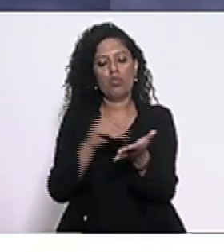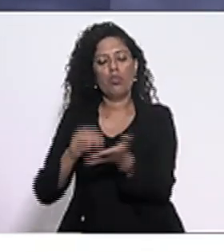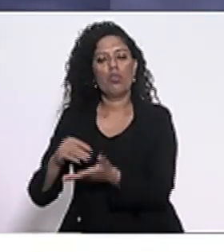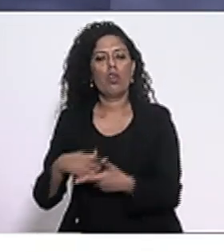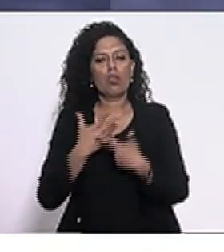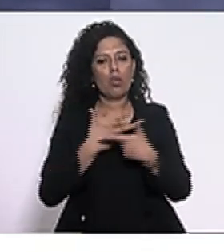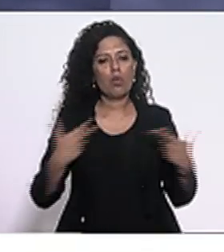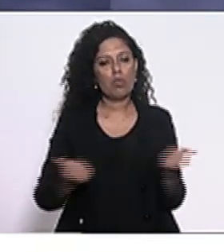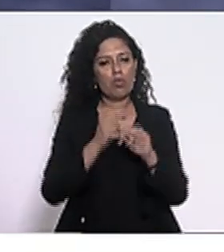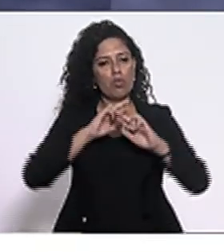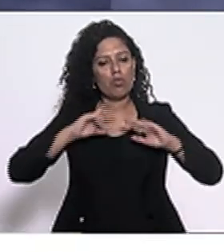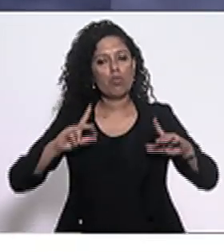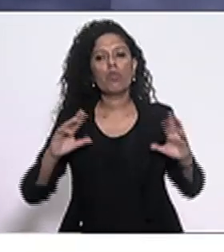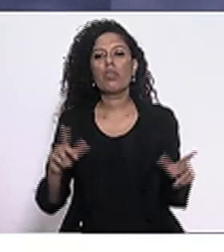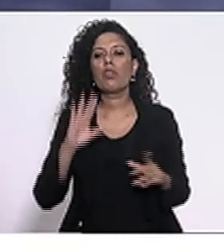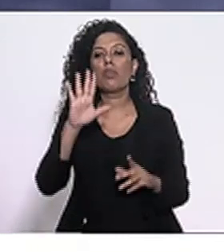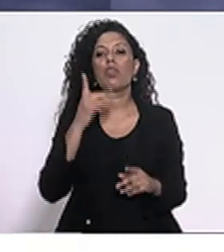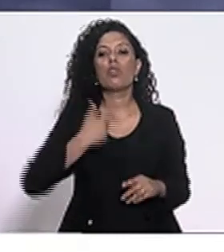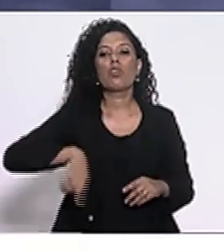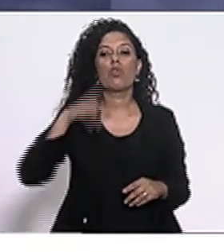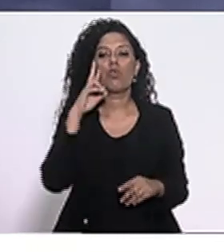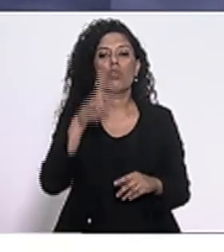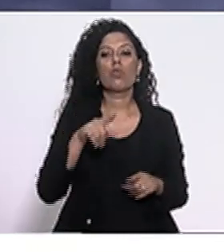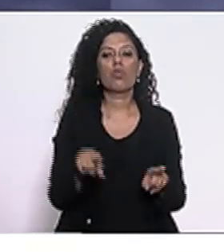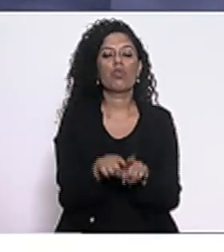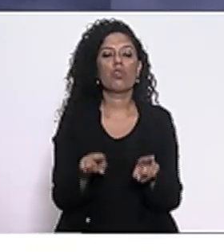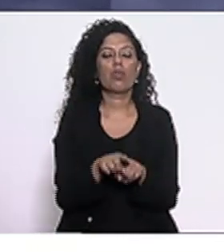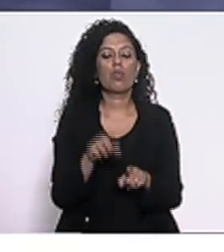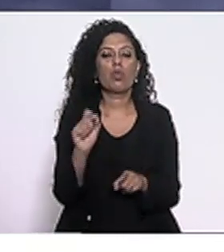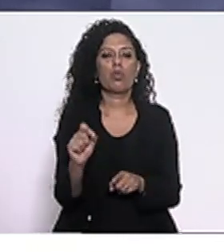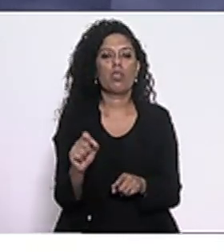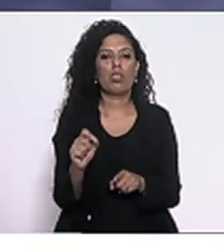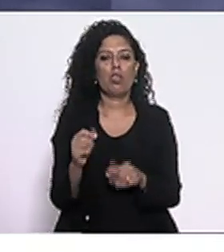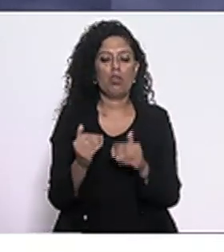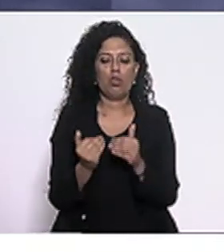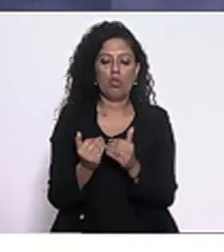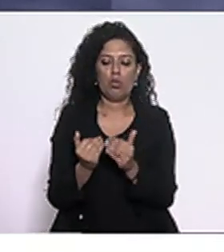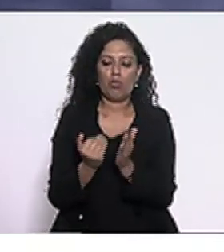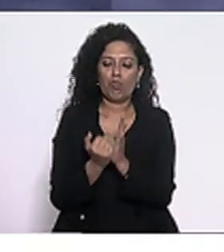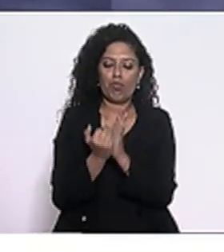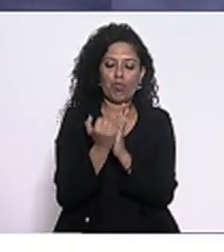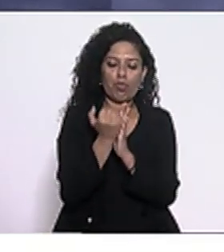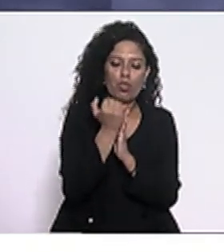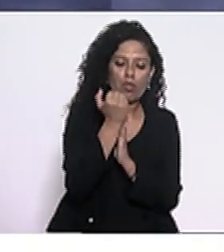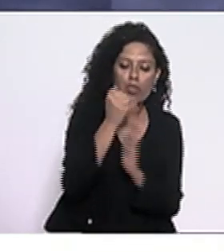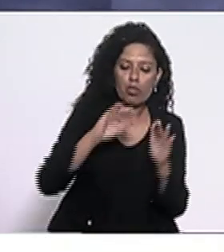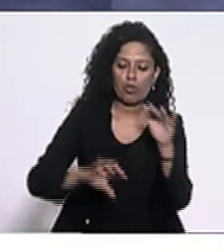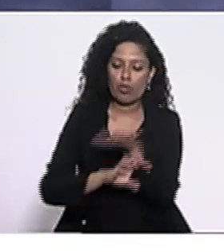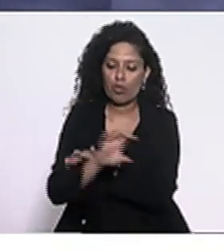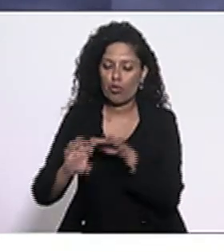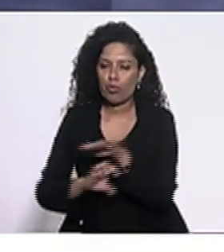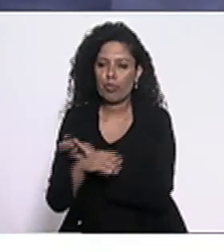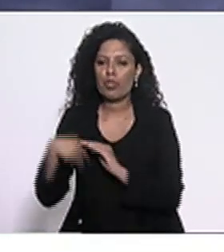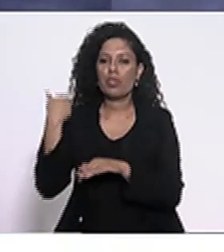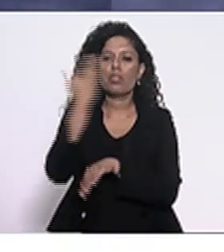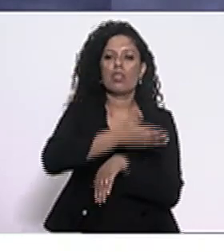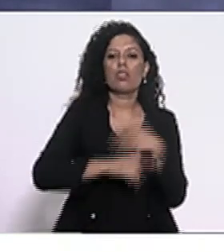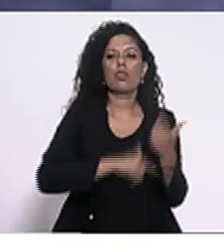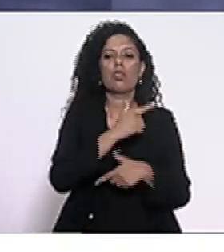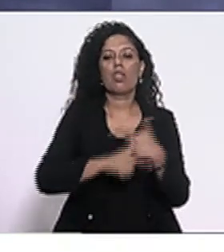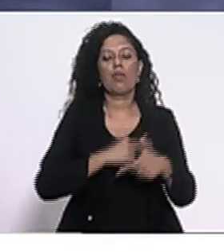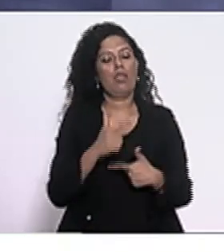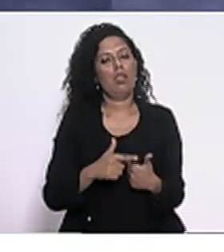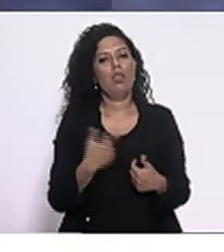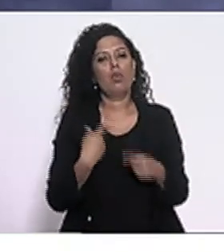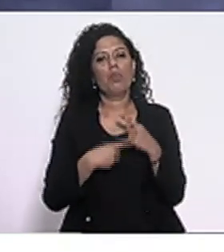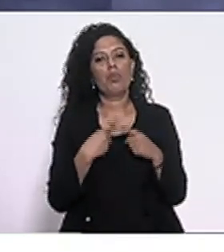a gente viu também o avanço da terceirização, uma coisa que o Marcos Vilela foi bastante enfático em dizer,